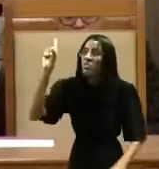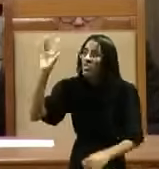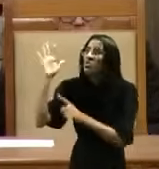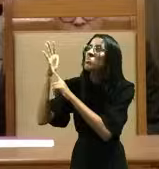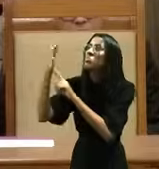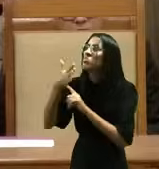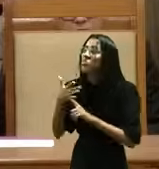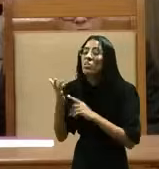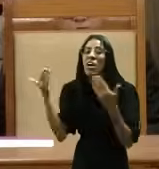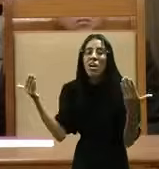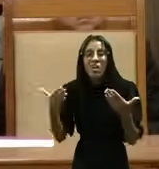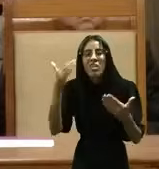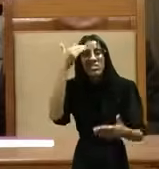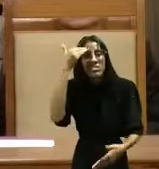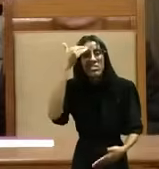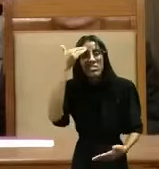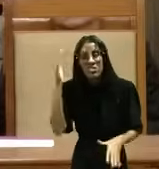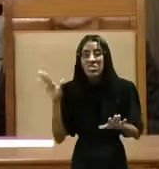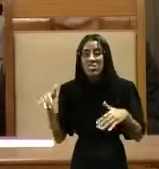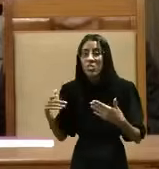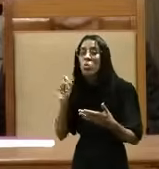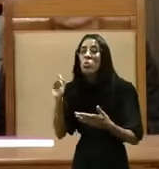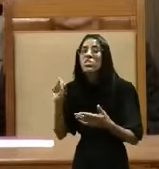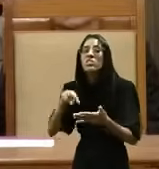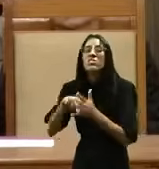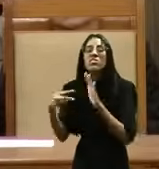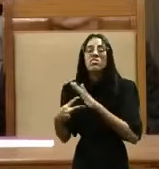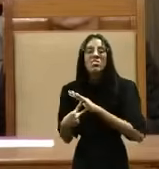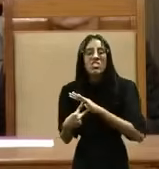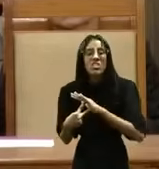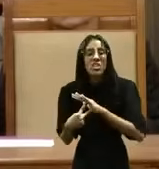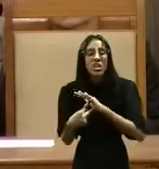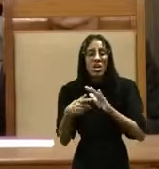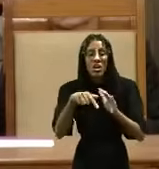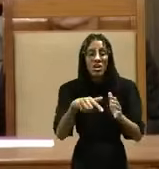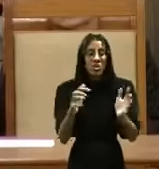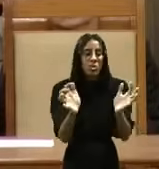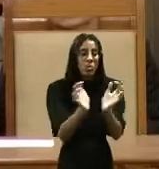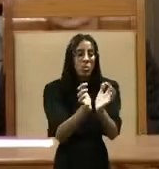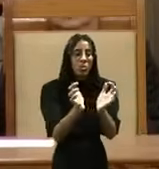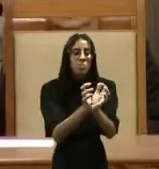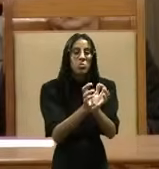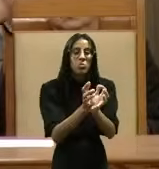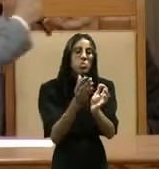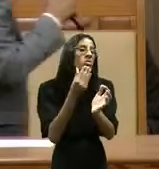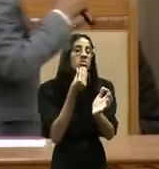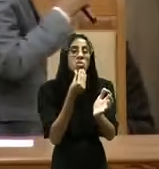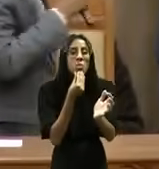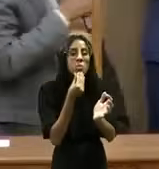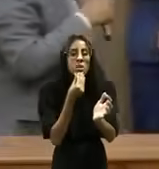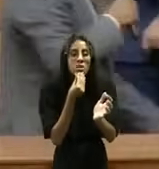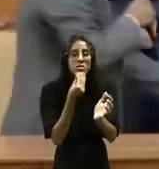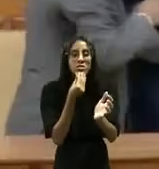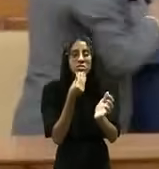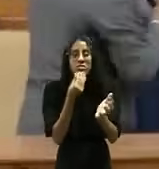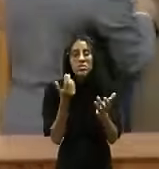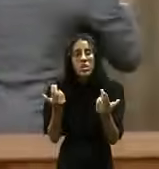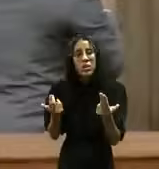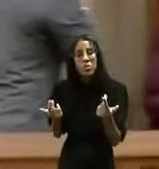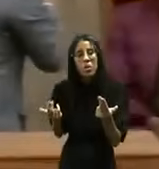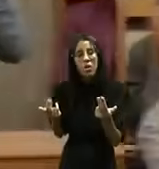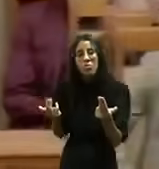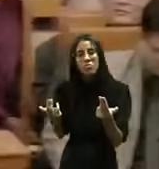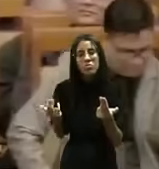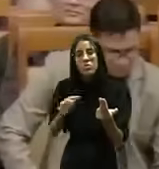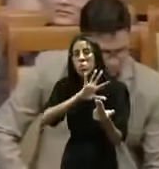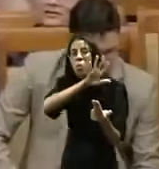minha mente não considere imundo Eita meus irmãos como é